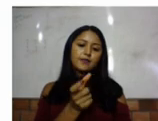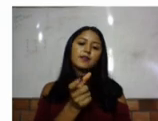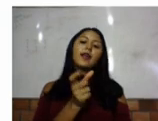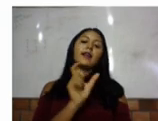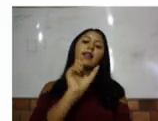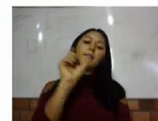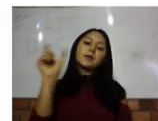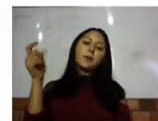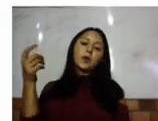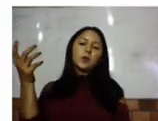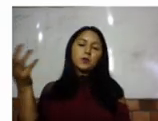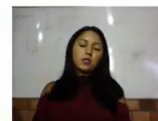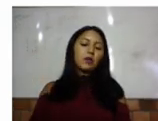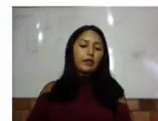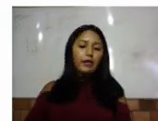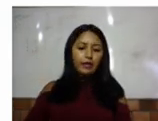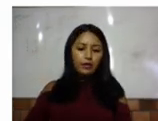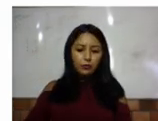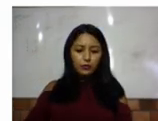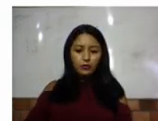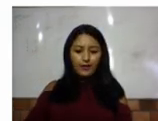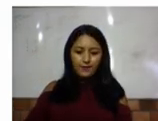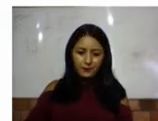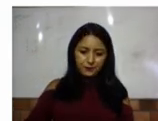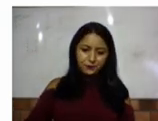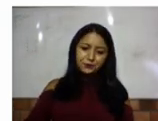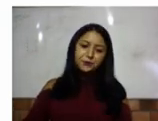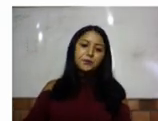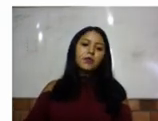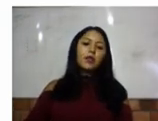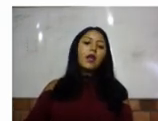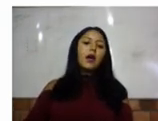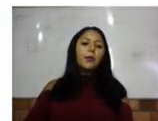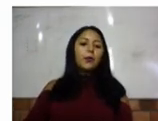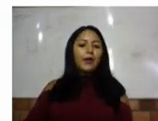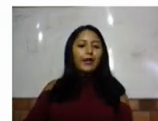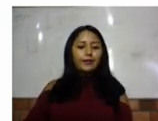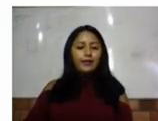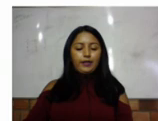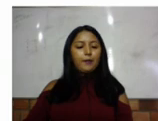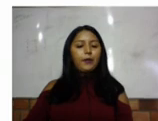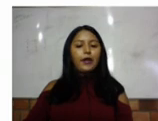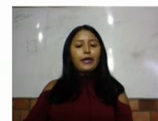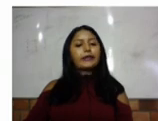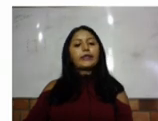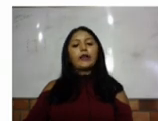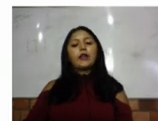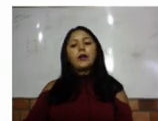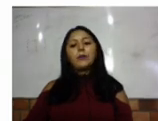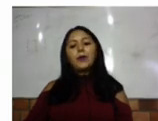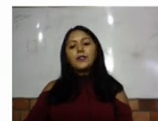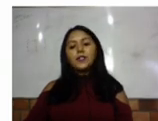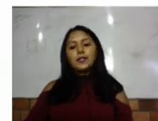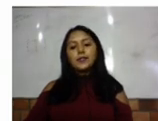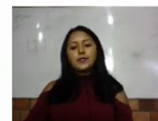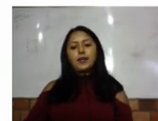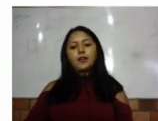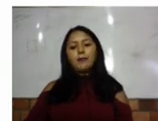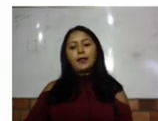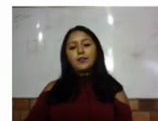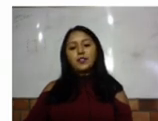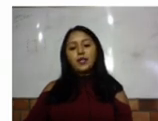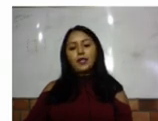os dois dois olhos e tem a mesma pronúncia do lh no português o poeta que é poeta